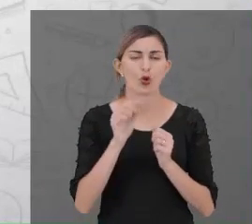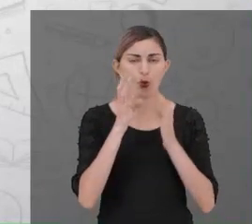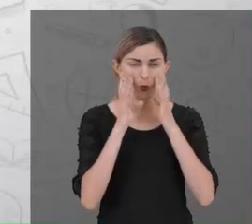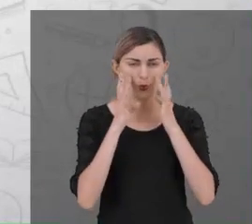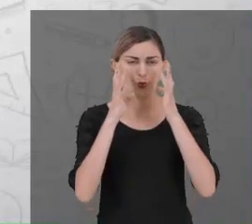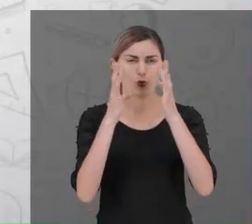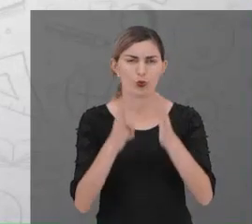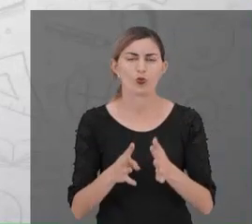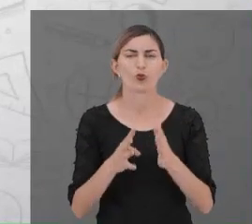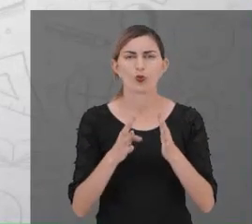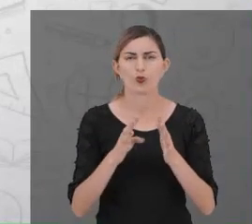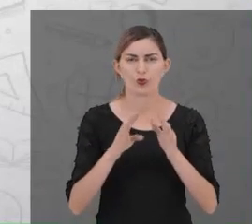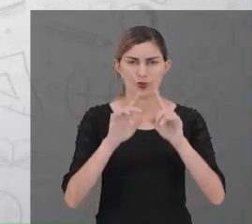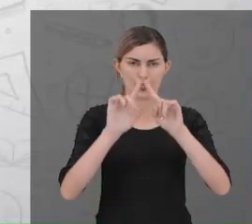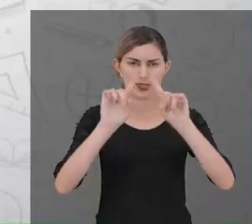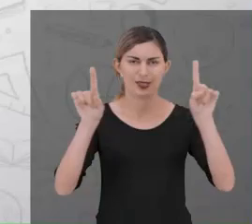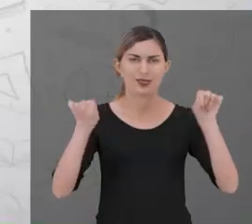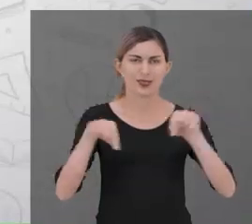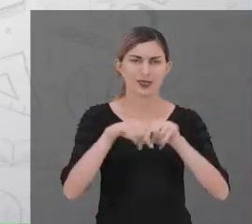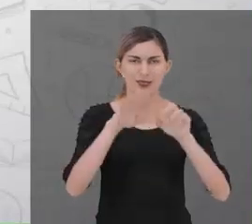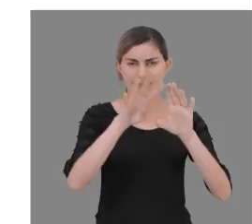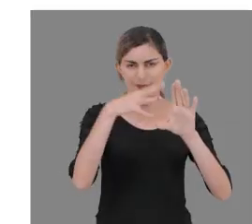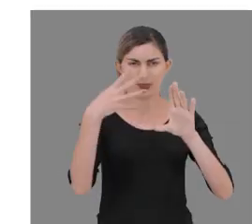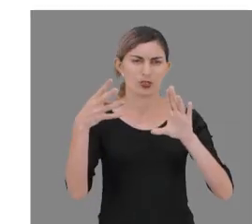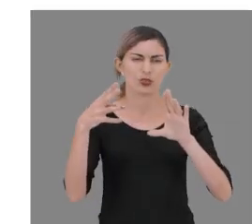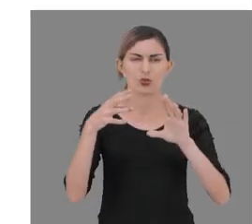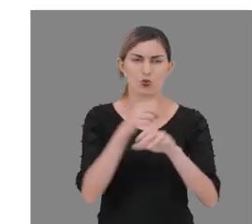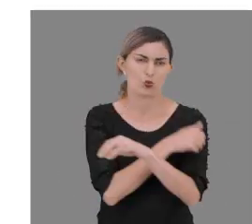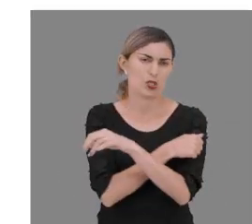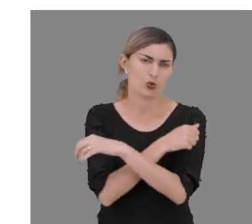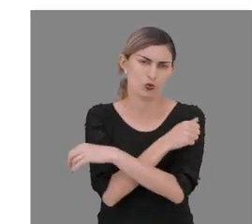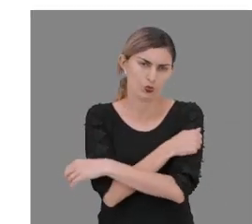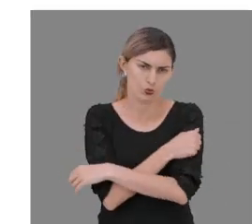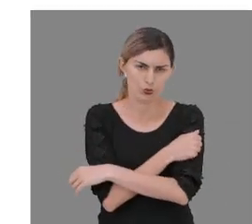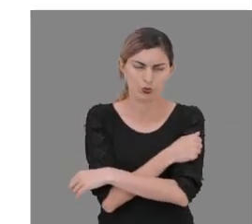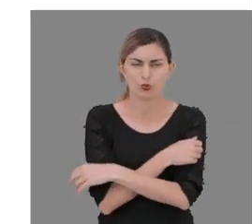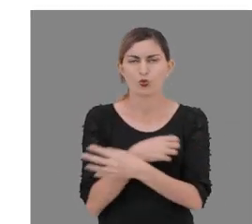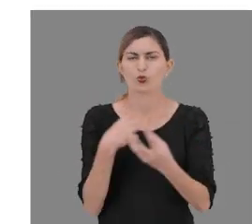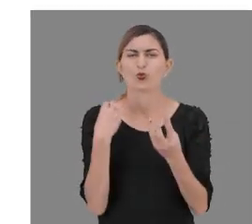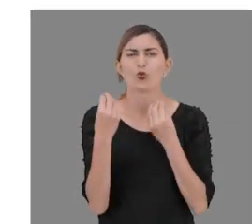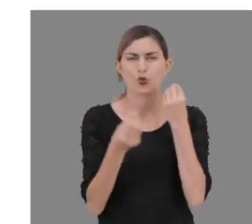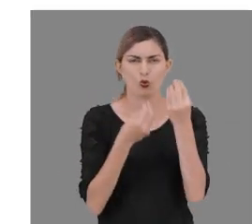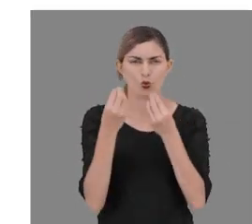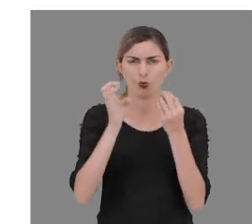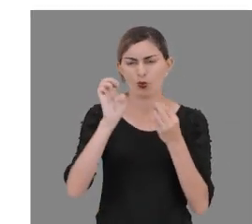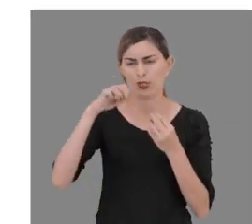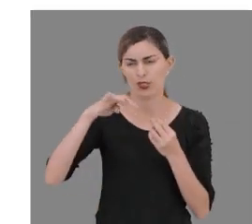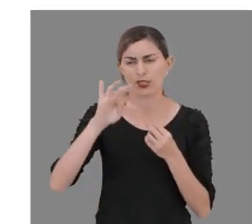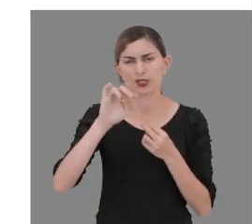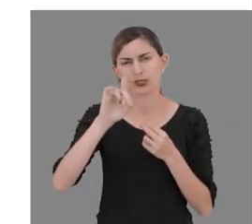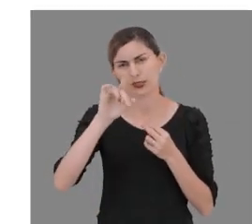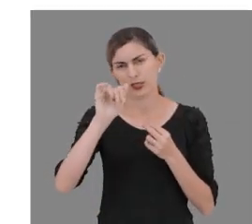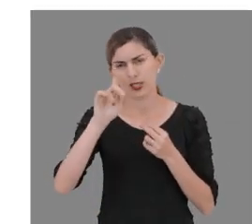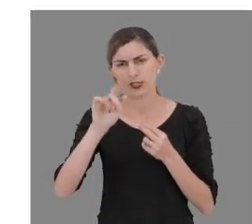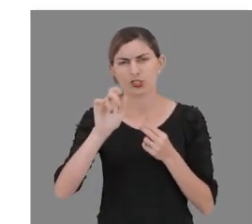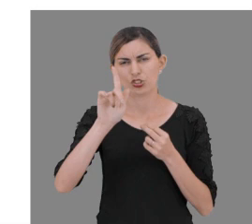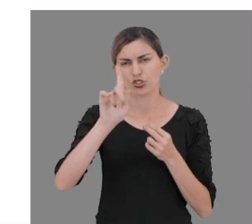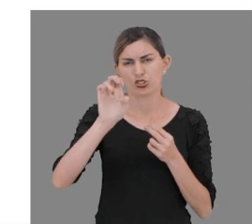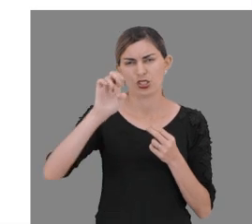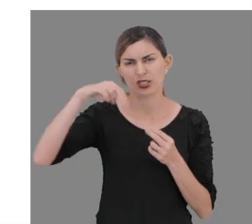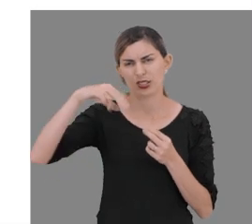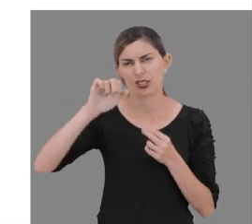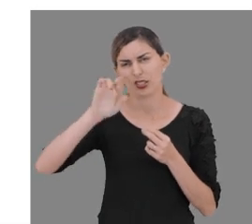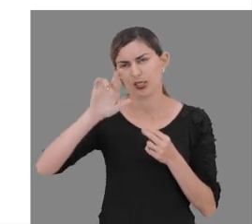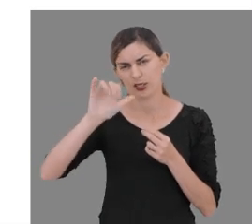adjunta. Observe na figura do slide que nós temos um aluno como uma entidade